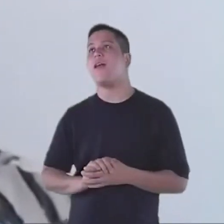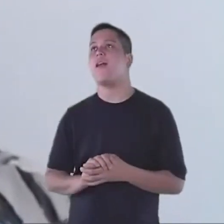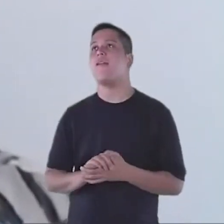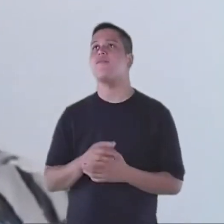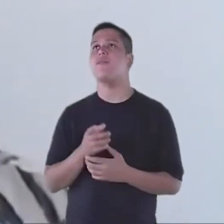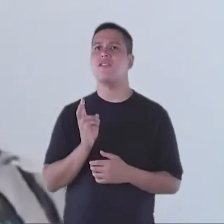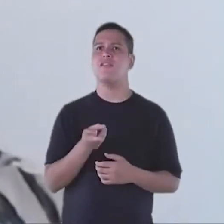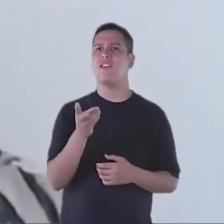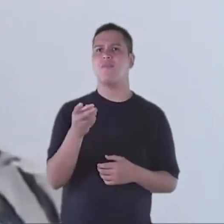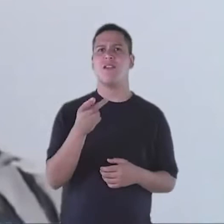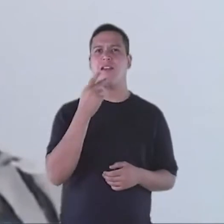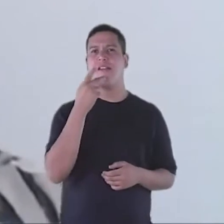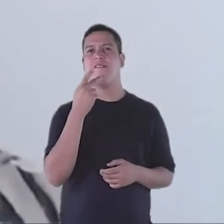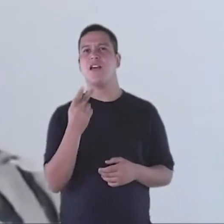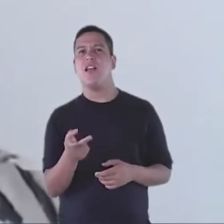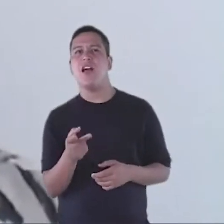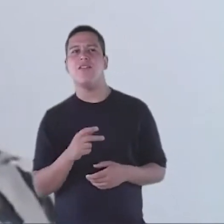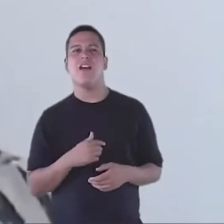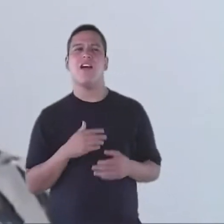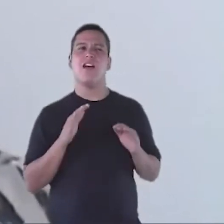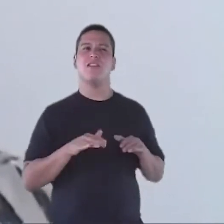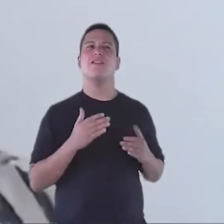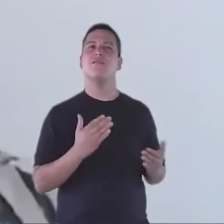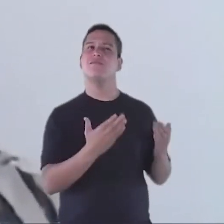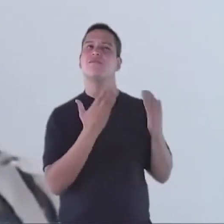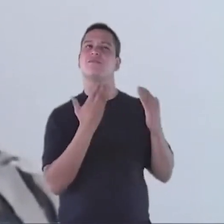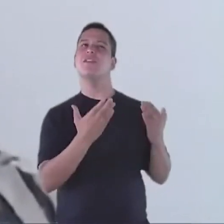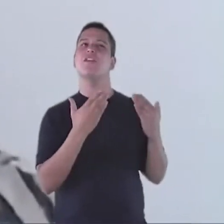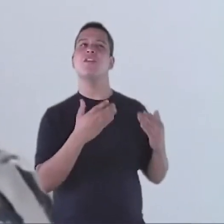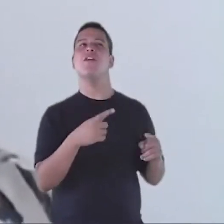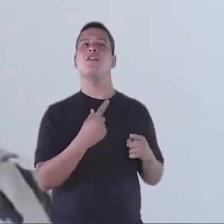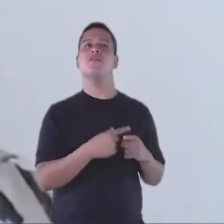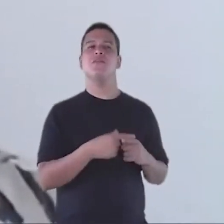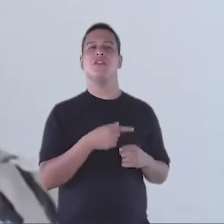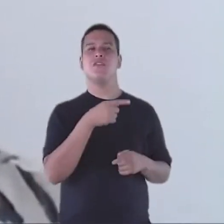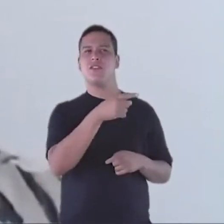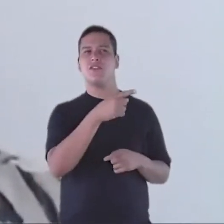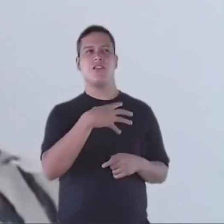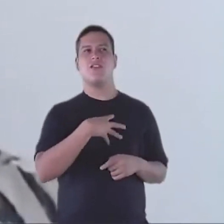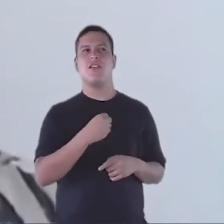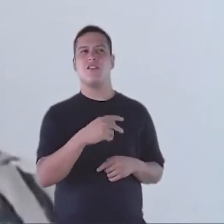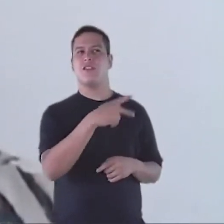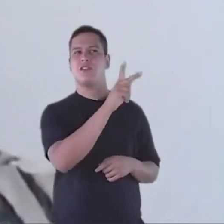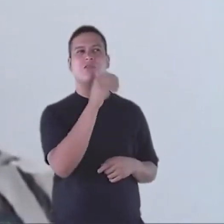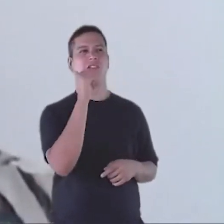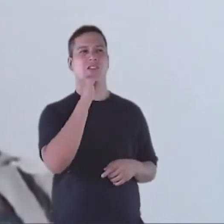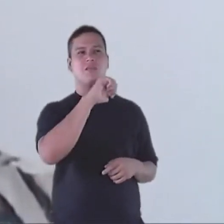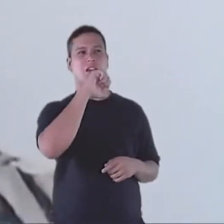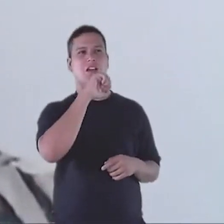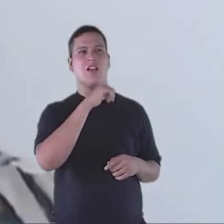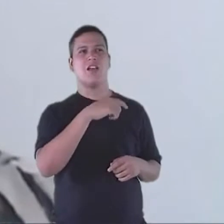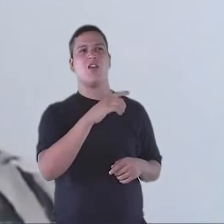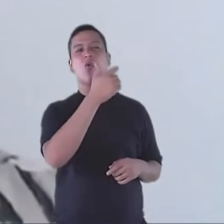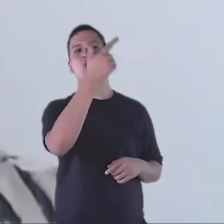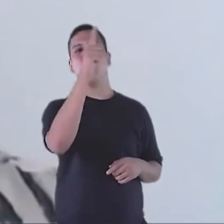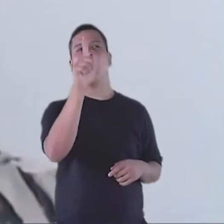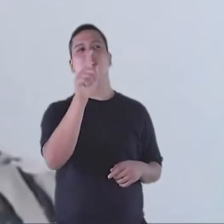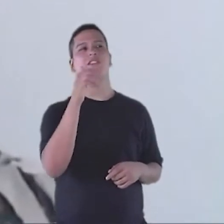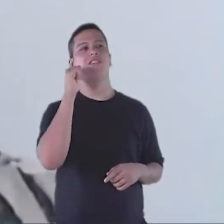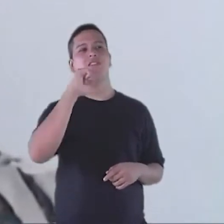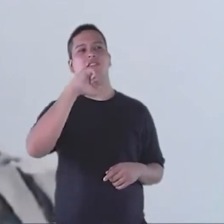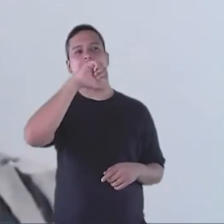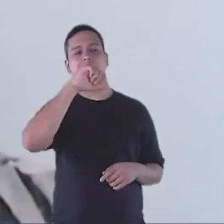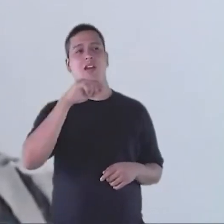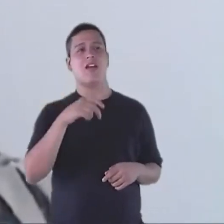criando suspeitas, dizendo que eu fui trocado no hospital, que quando eu nasci eu tinha bolinhas,